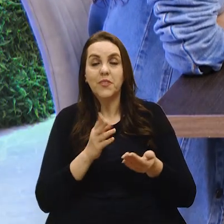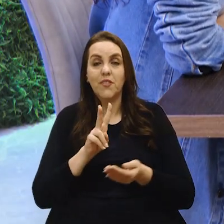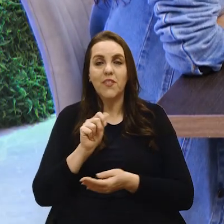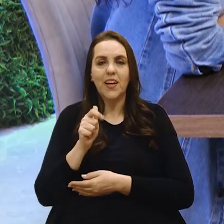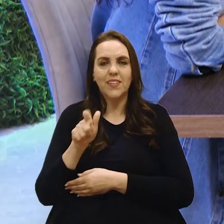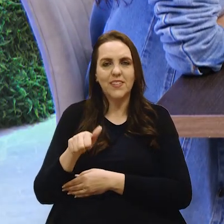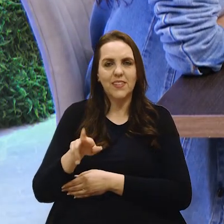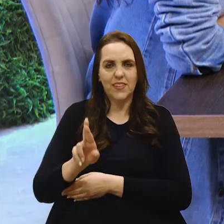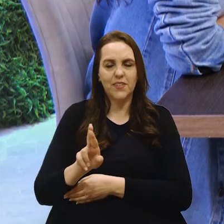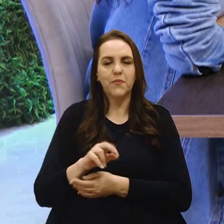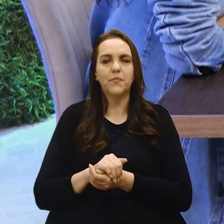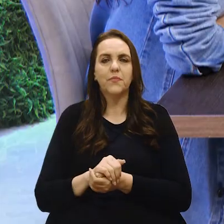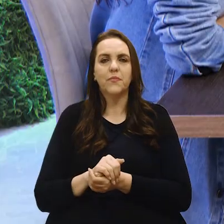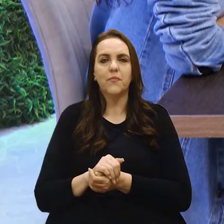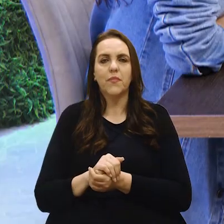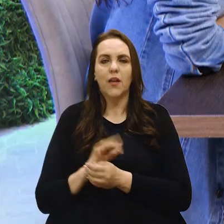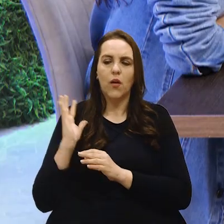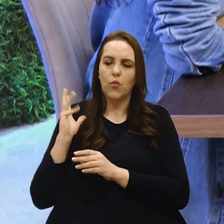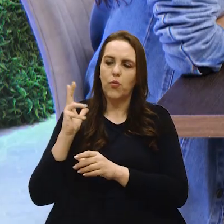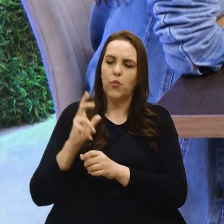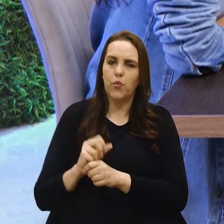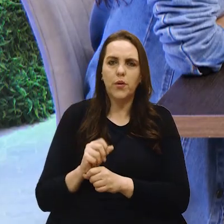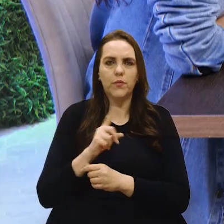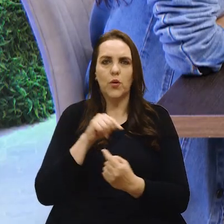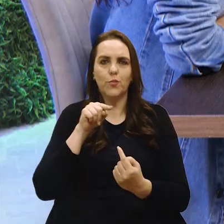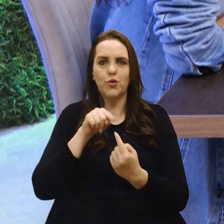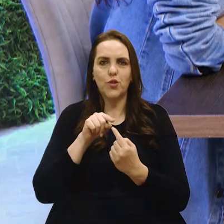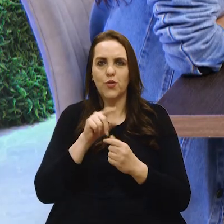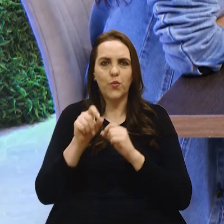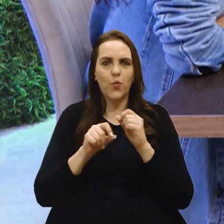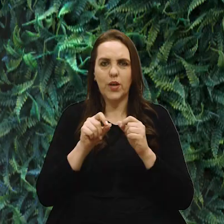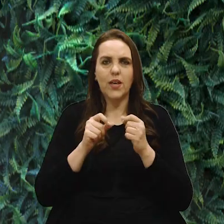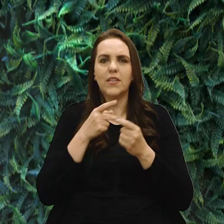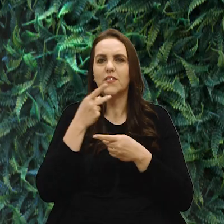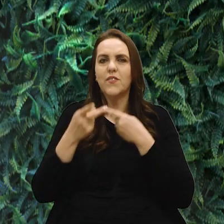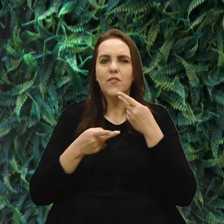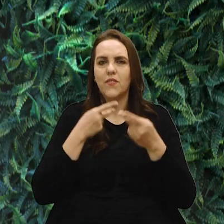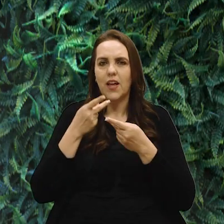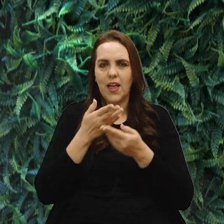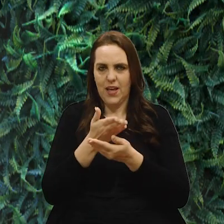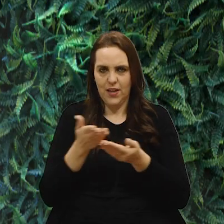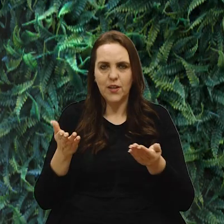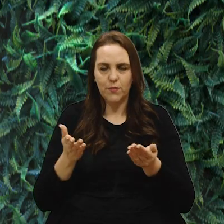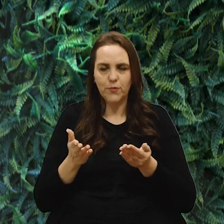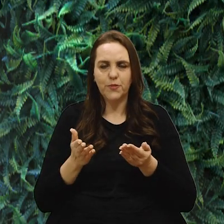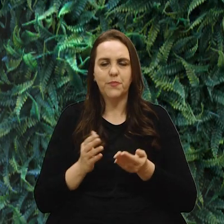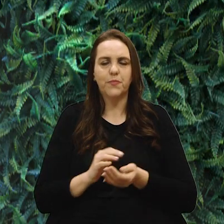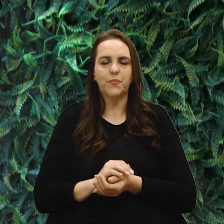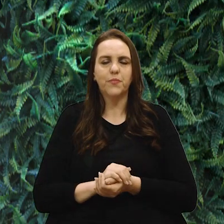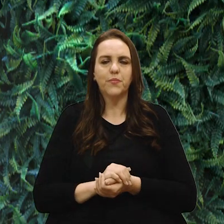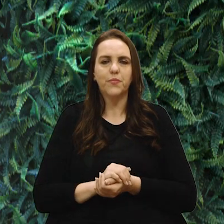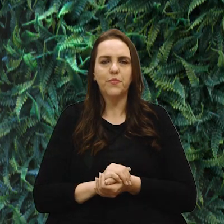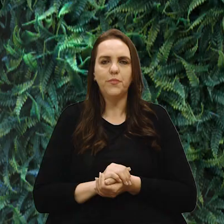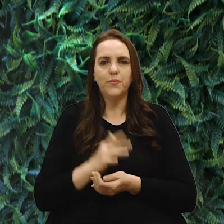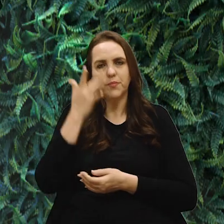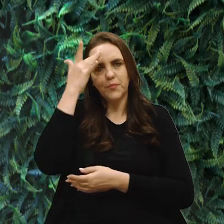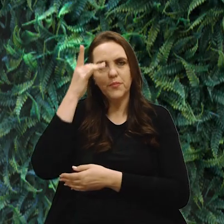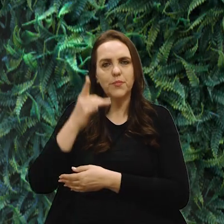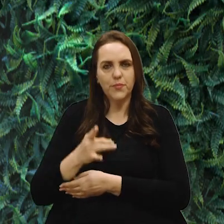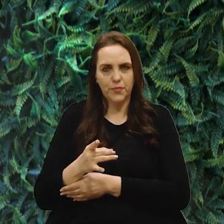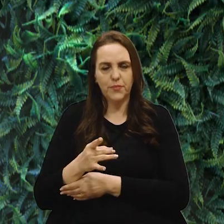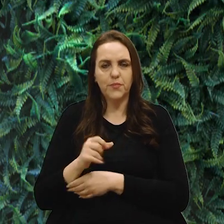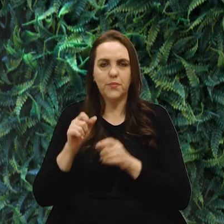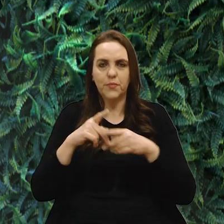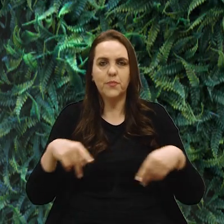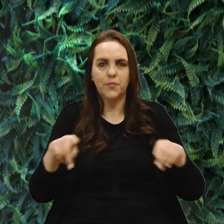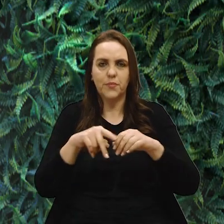você, Wagner? Eu acho que é retomar um pouco a ideia do que foi falado, assim, em termos de entender